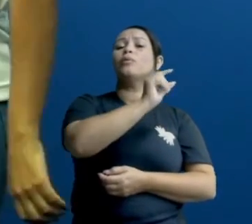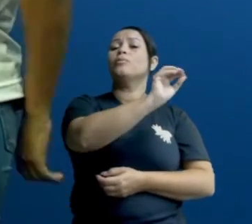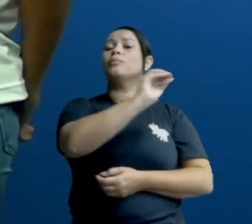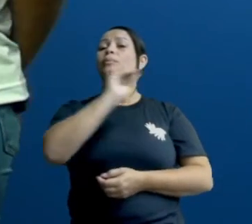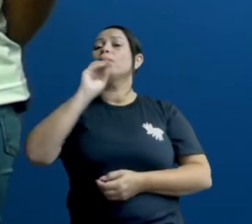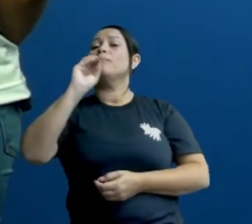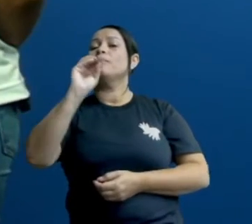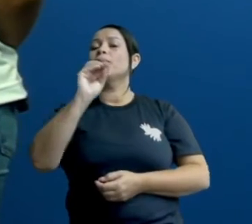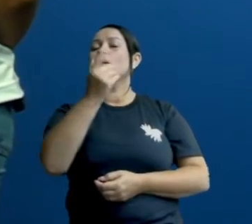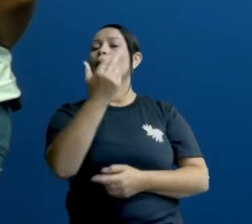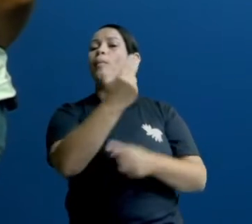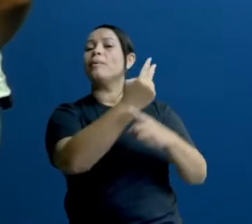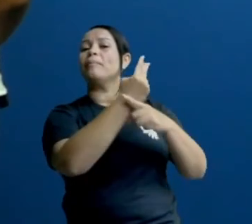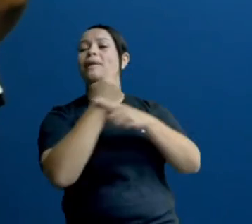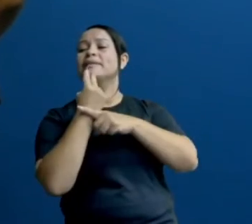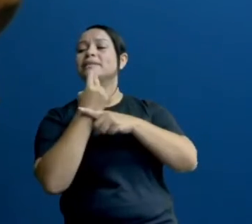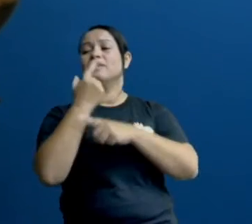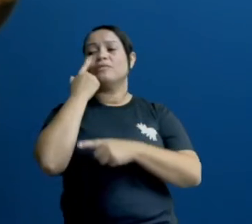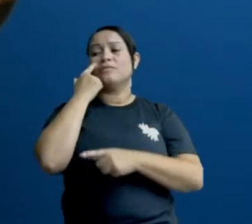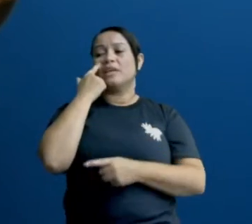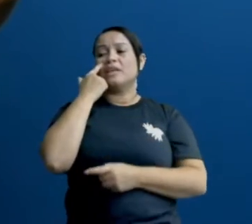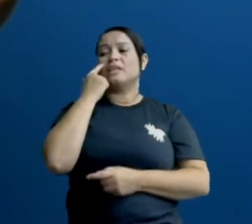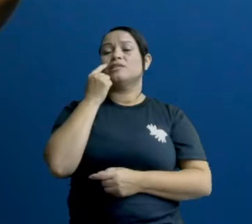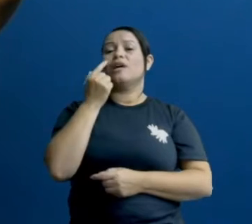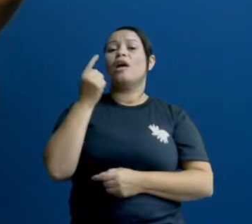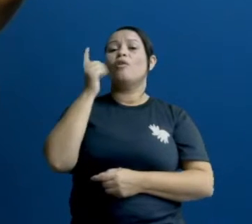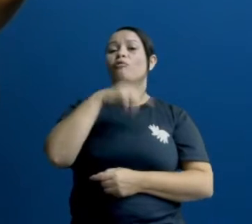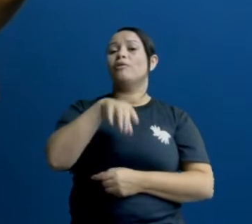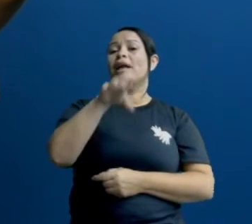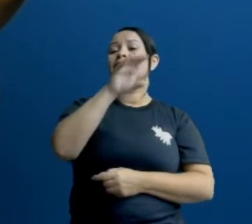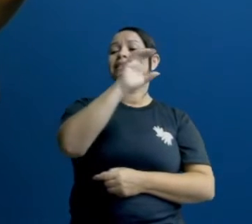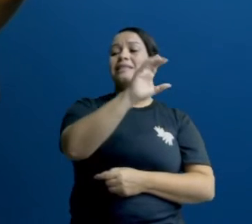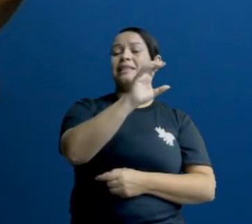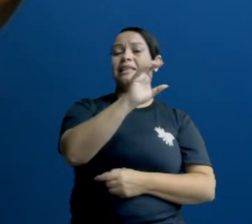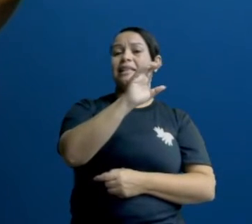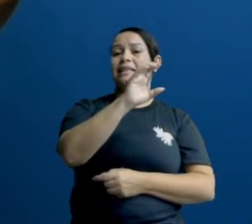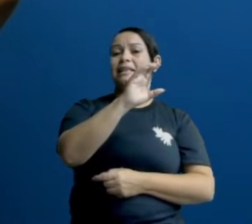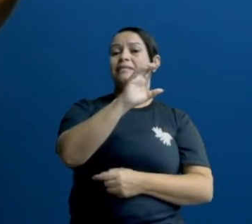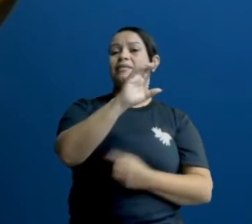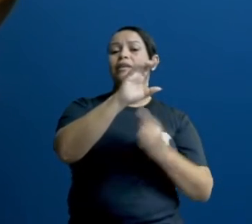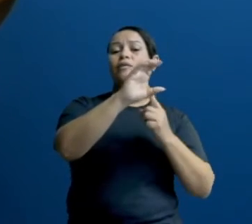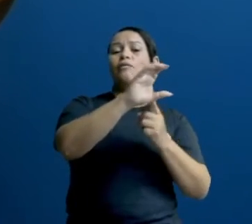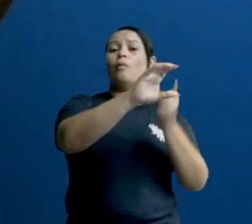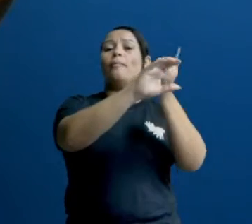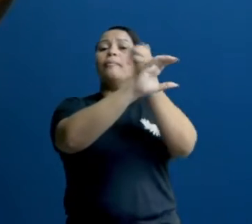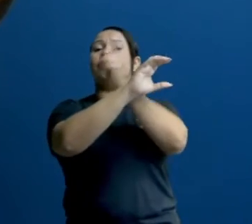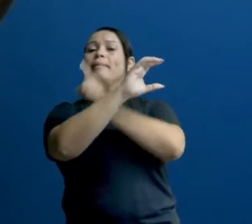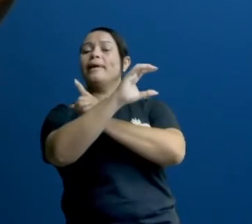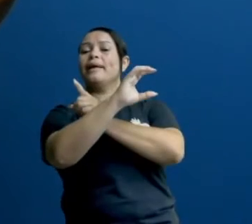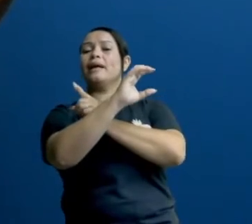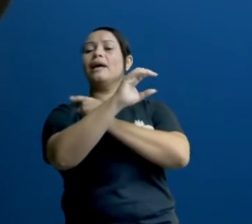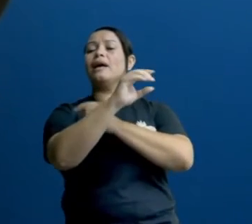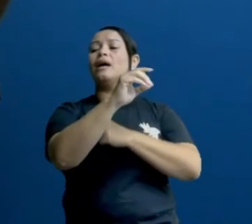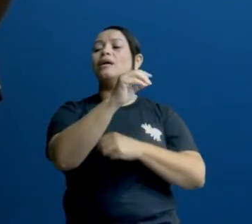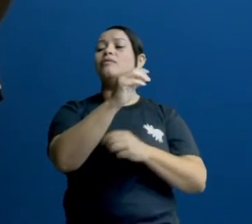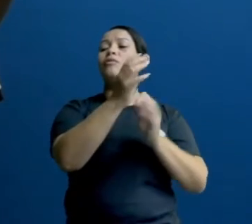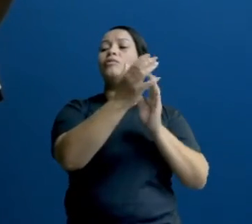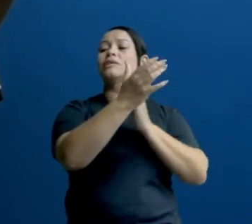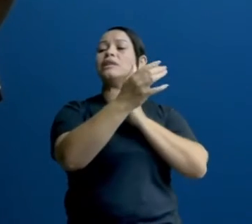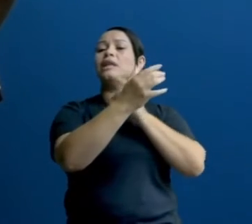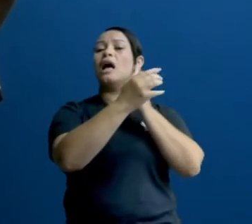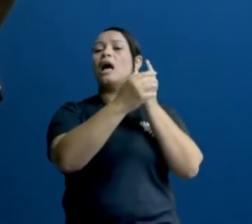emprestado. Então, eu vou lá na casa da centena, certo? Na ordem da centena, vou retirar um